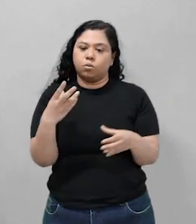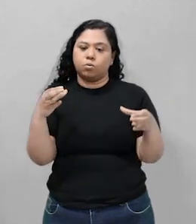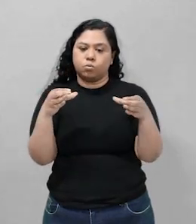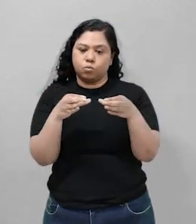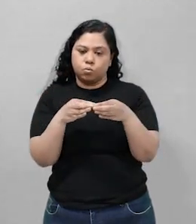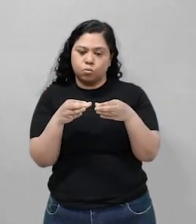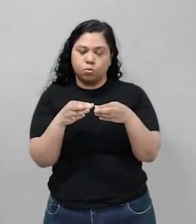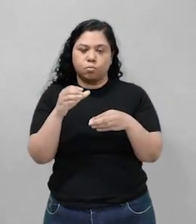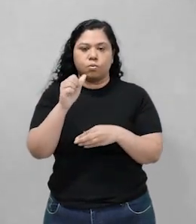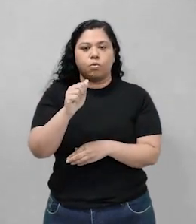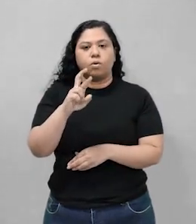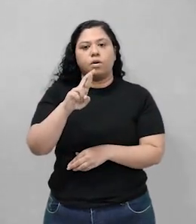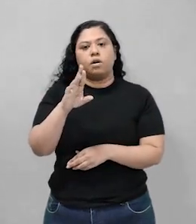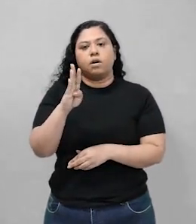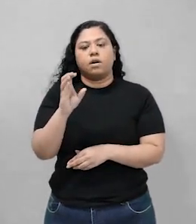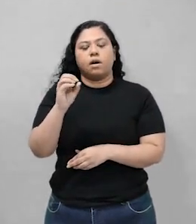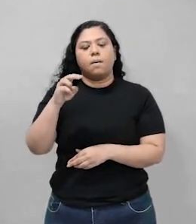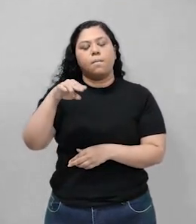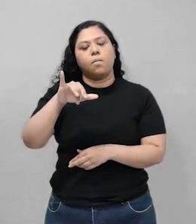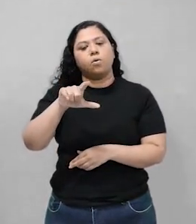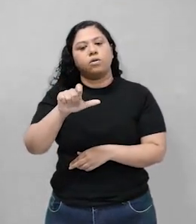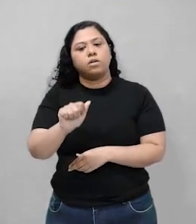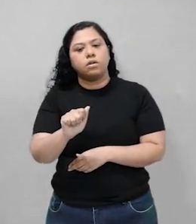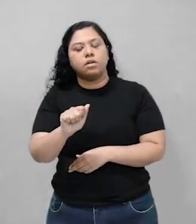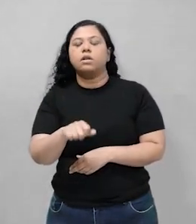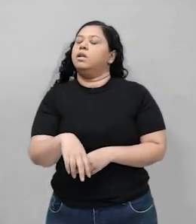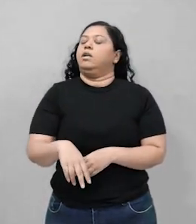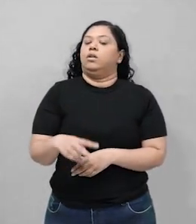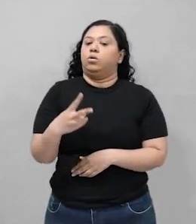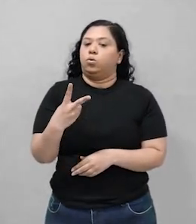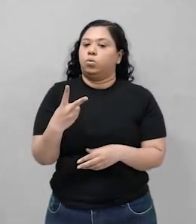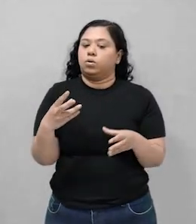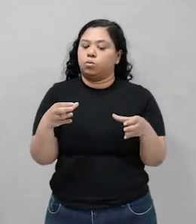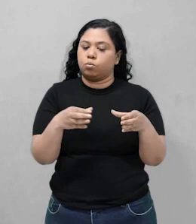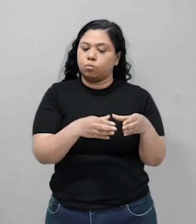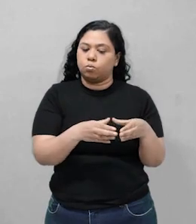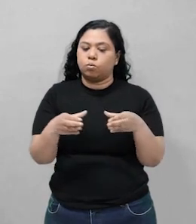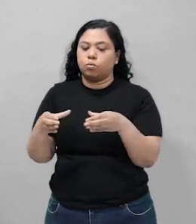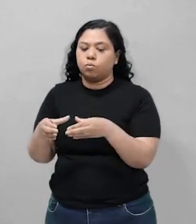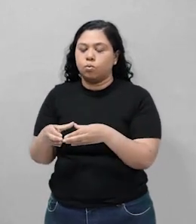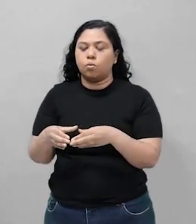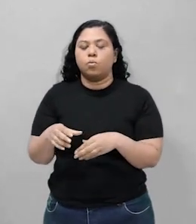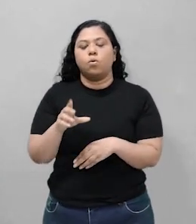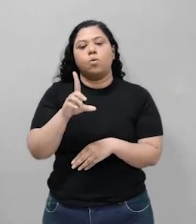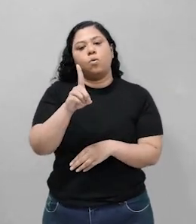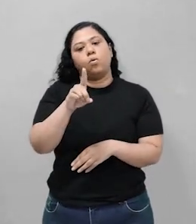né, um grupo carbonila, -al. 2 grupos carbonilas, dial.